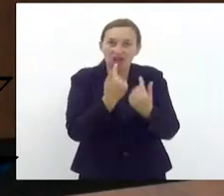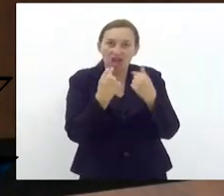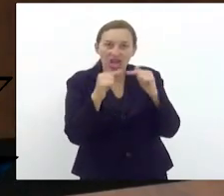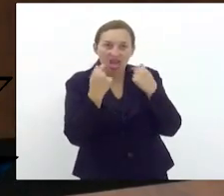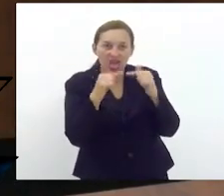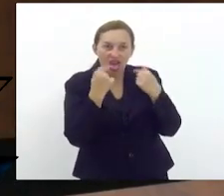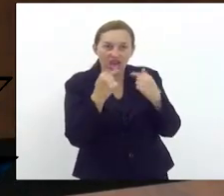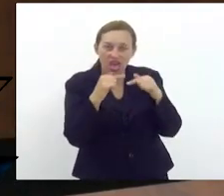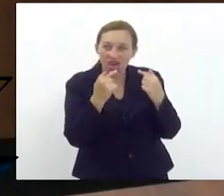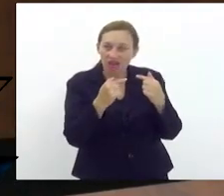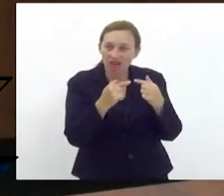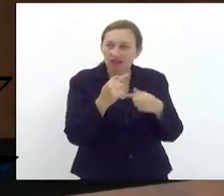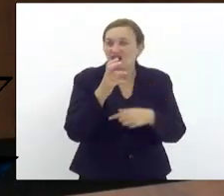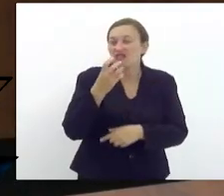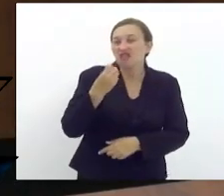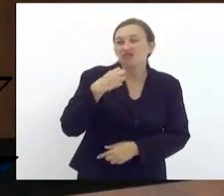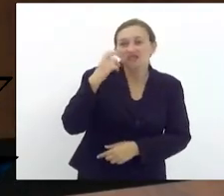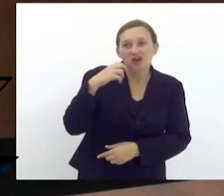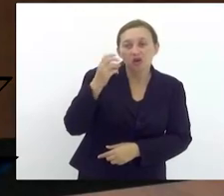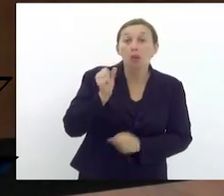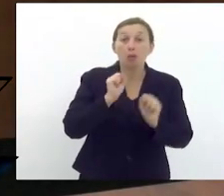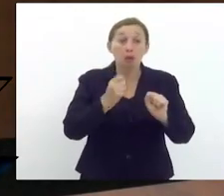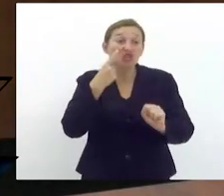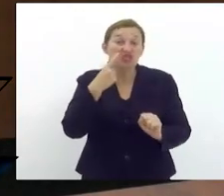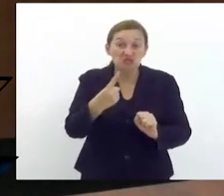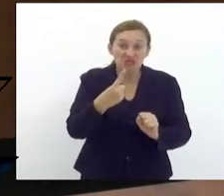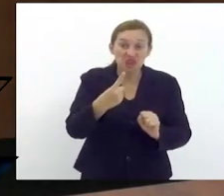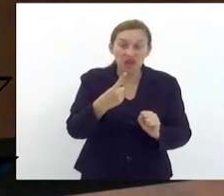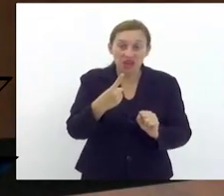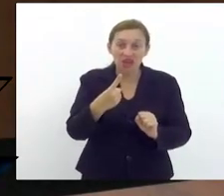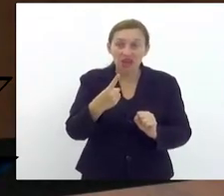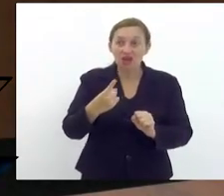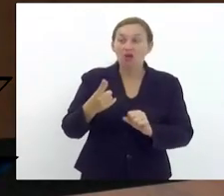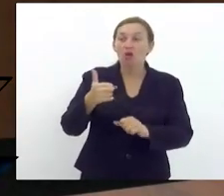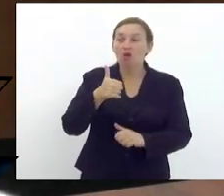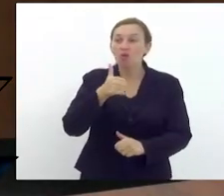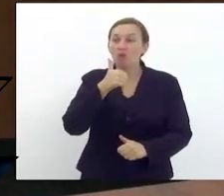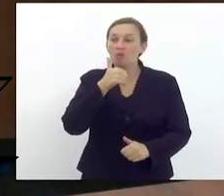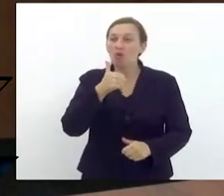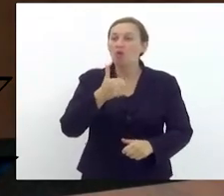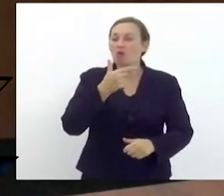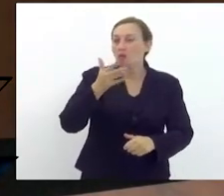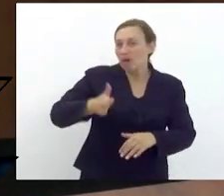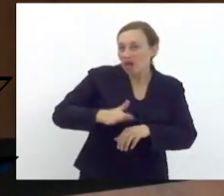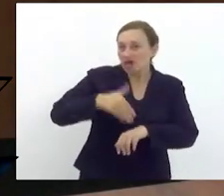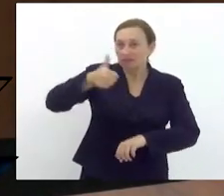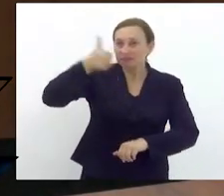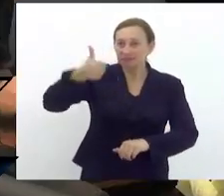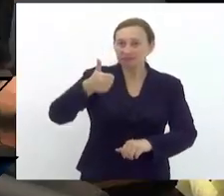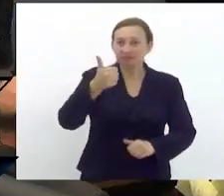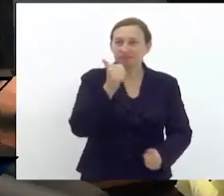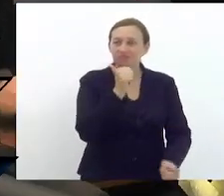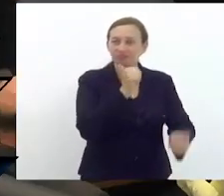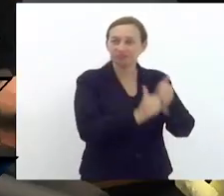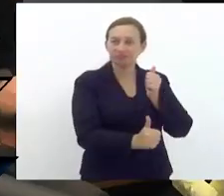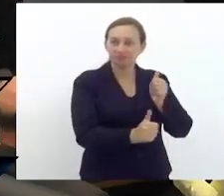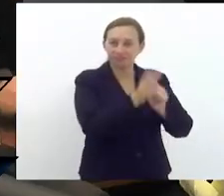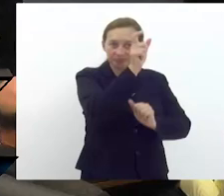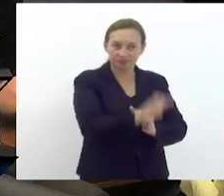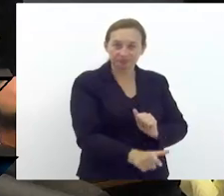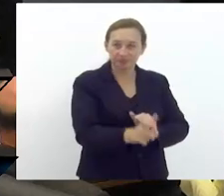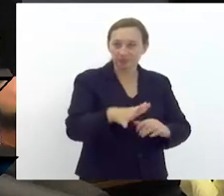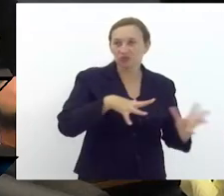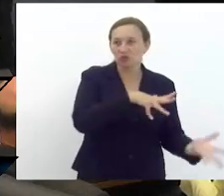vergonha que possa ver o vídeo seu considerado o melhor jogador do mundo obrigado senhor presidente